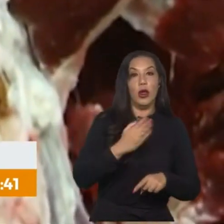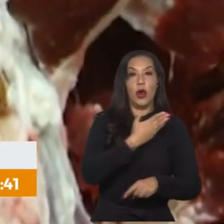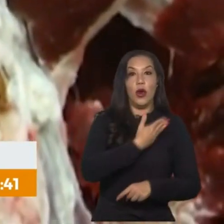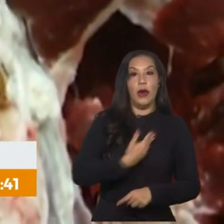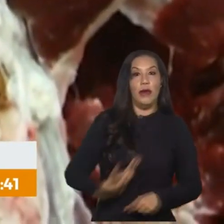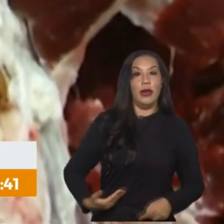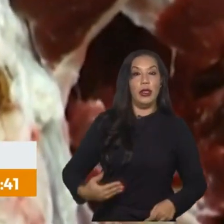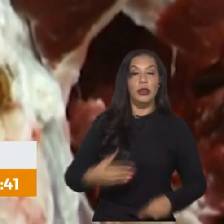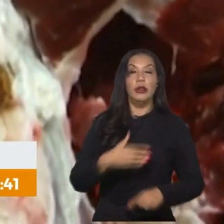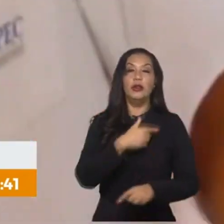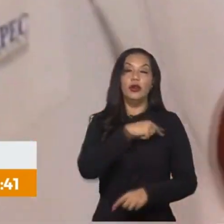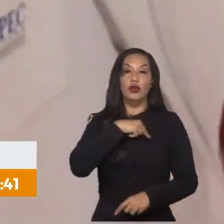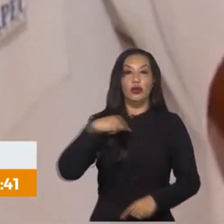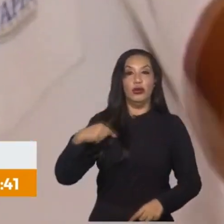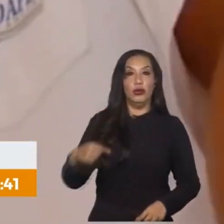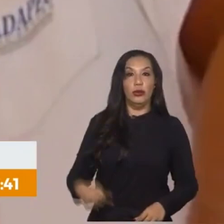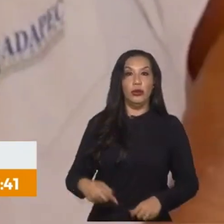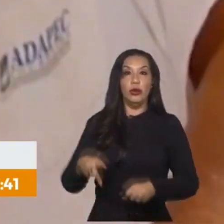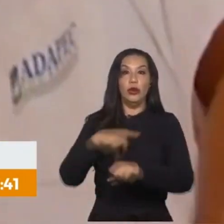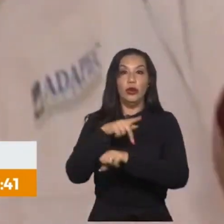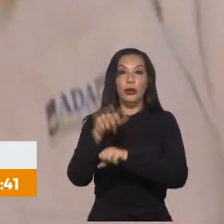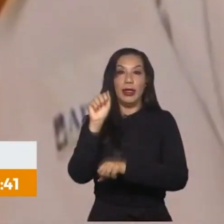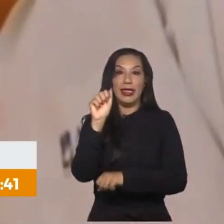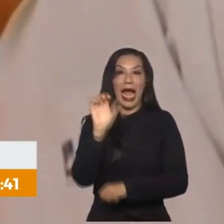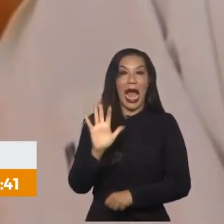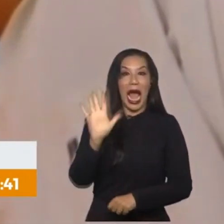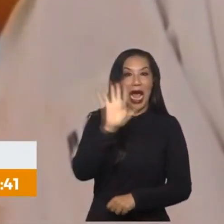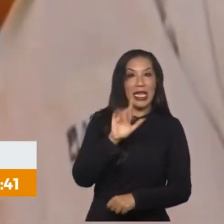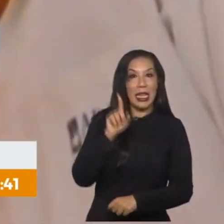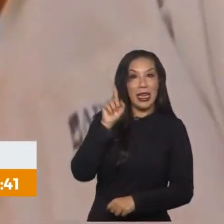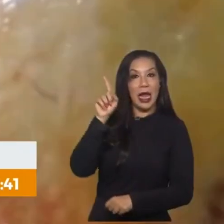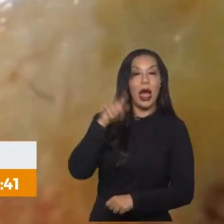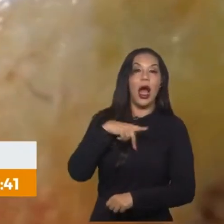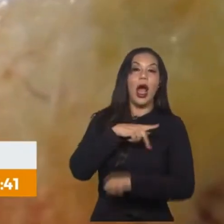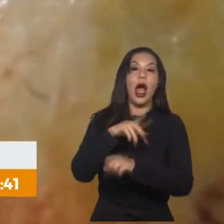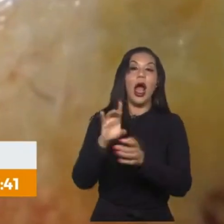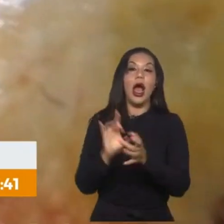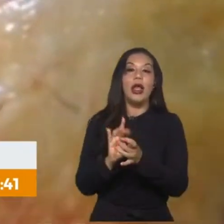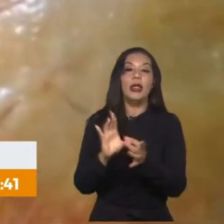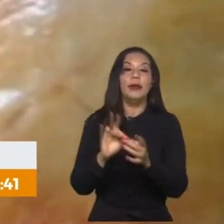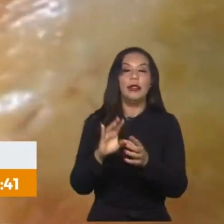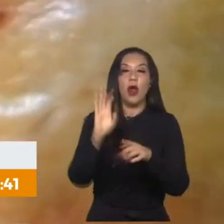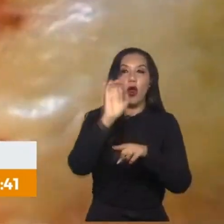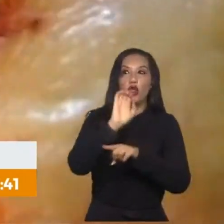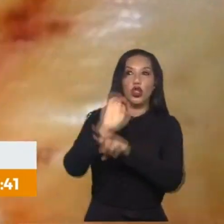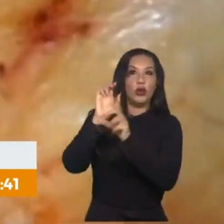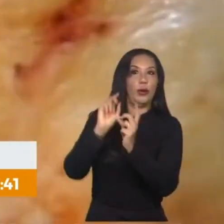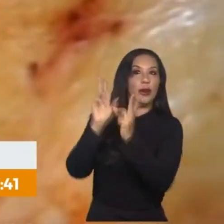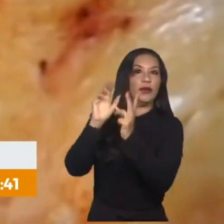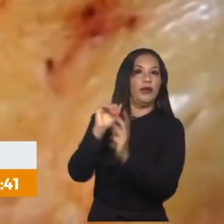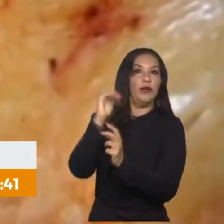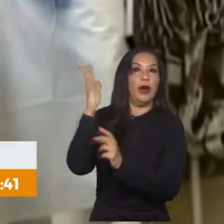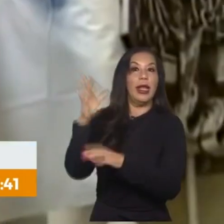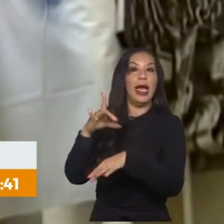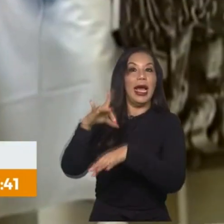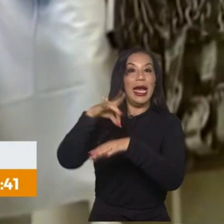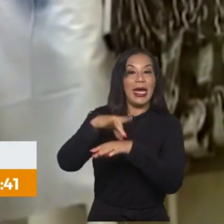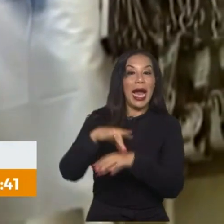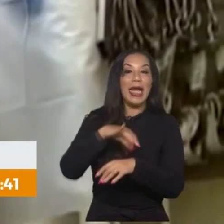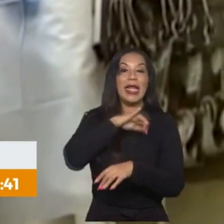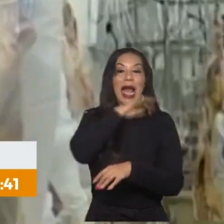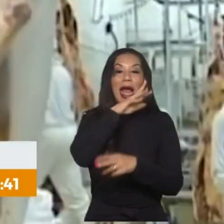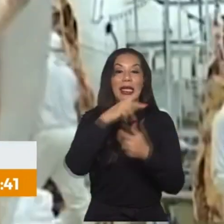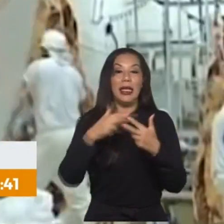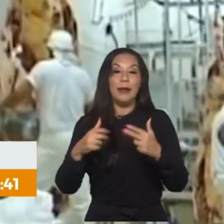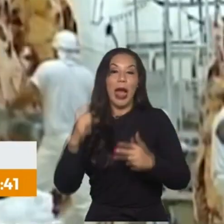ano mas ainda não será suficiente para compensar os aumentos anteriores a expectativa é de que